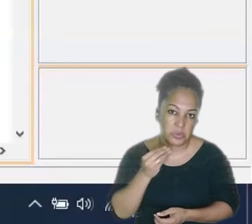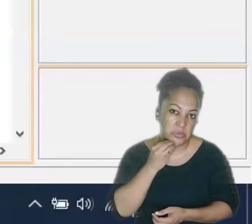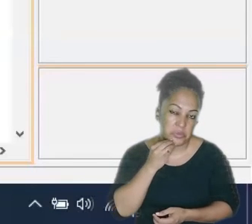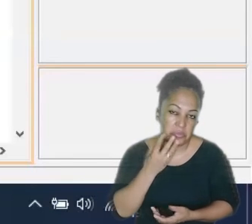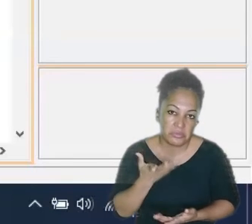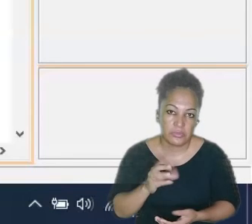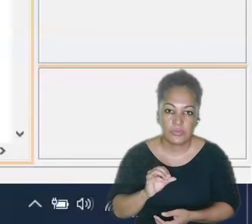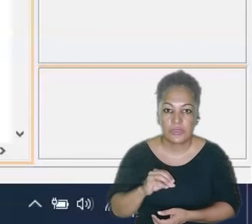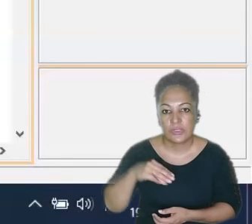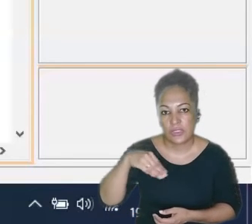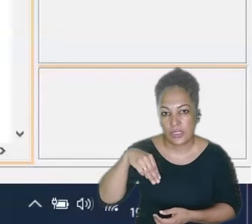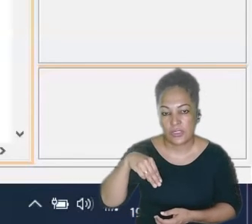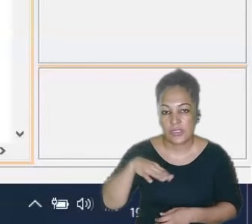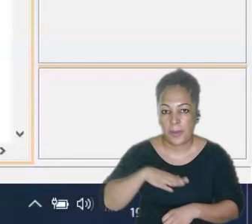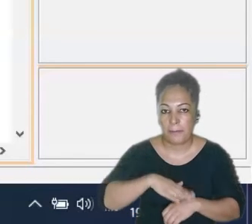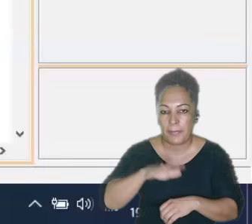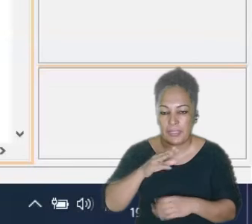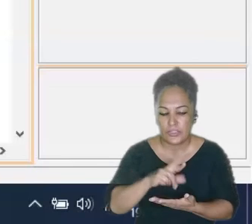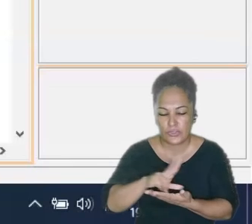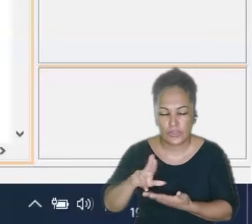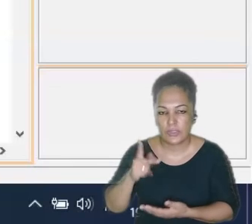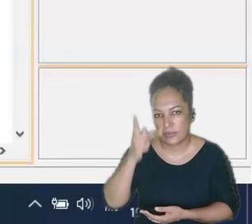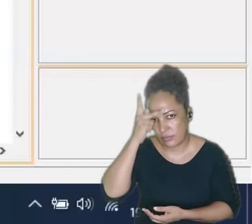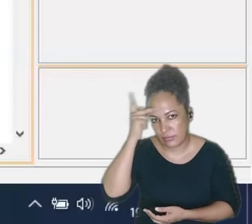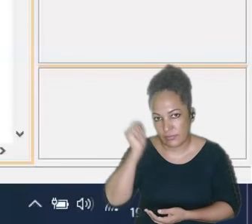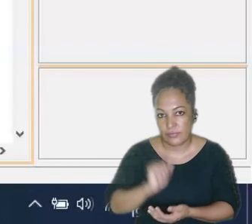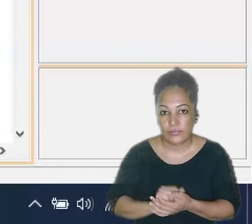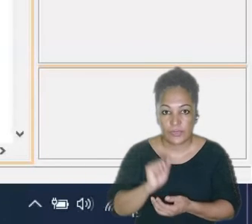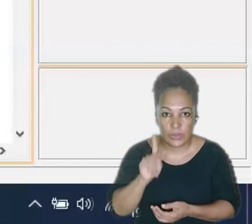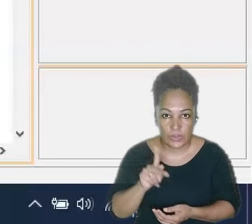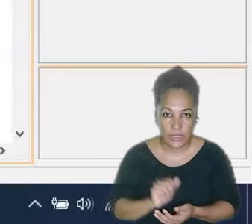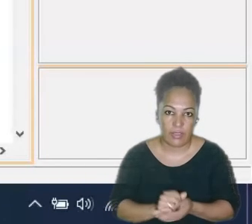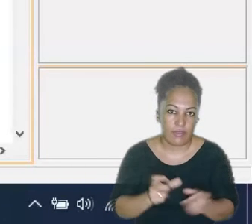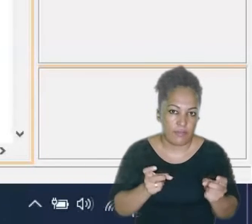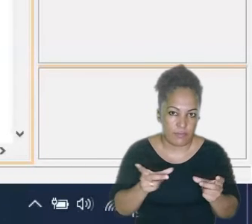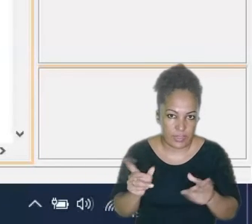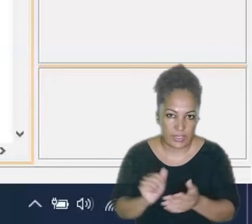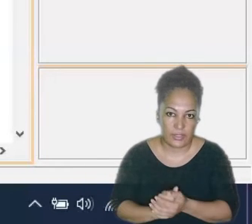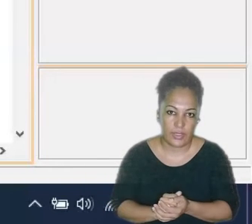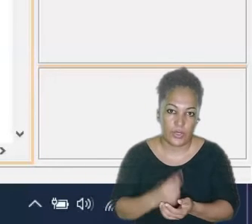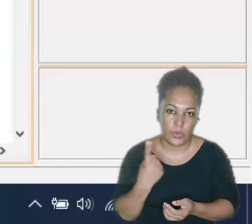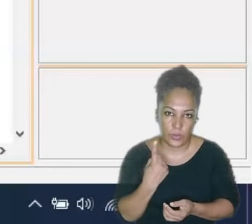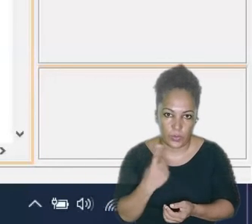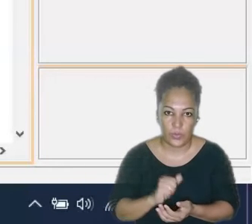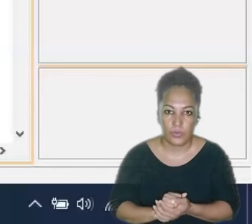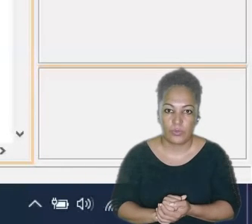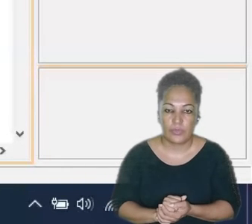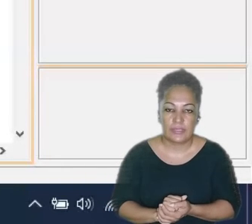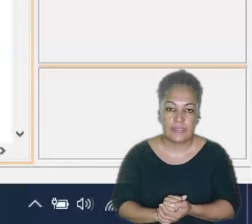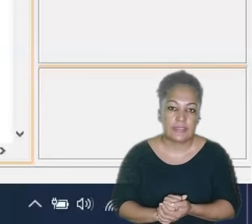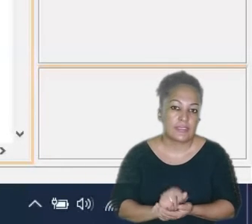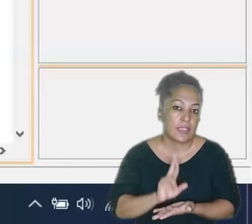Então, seria 0, seria opcional, e N para máximo, seria muitos. Então, aqui, ok. Venda e passagem.